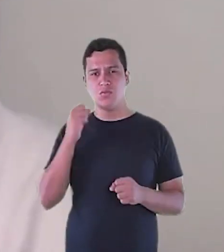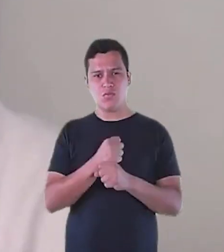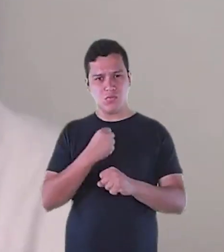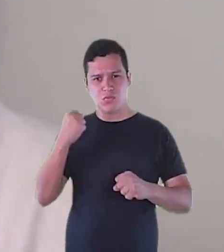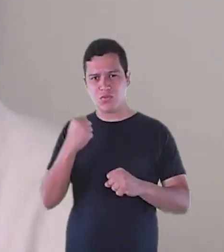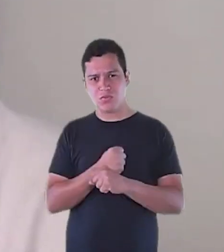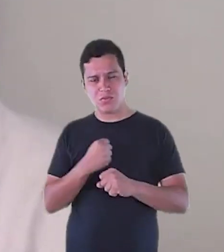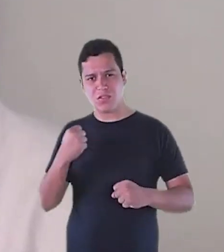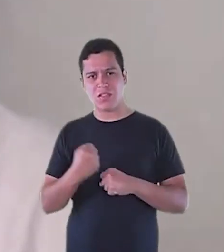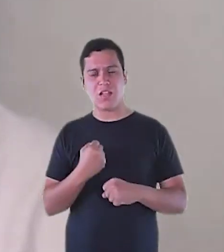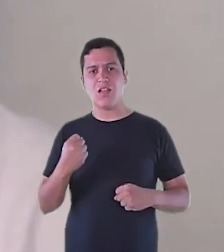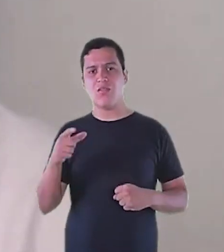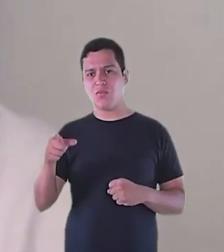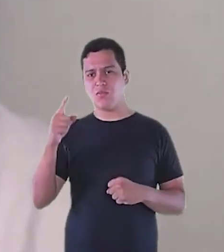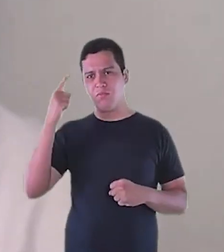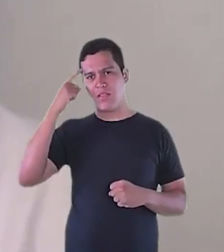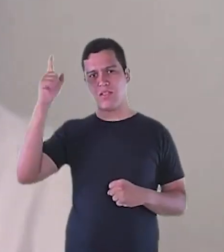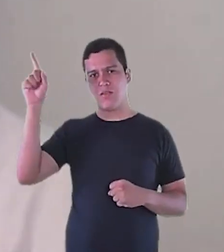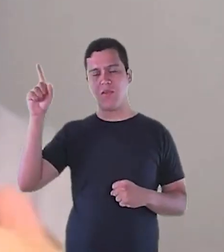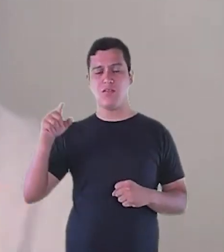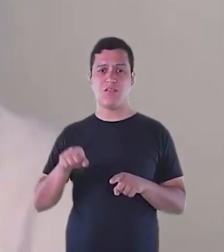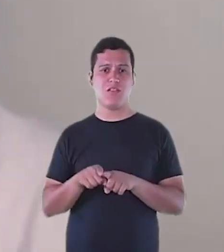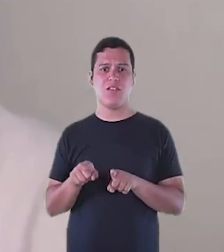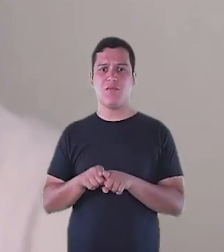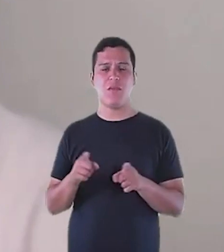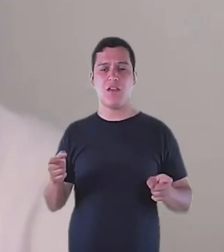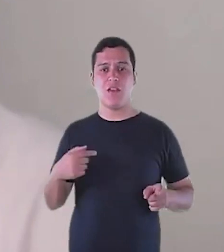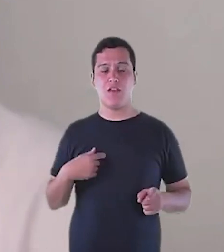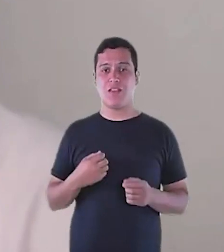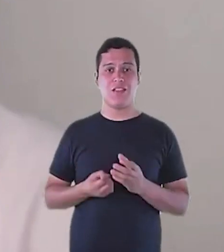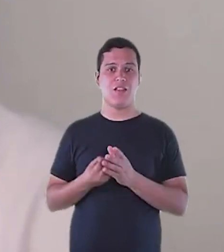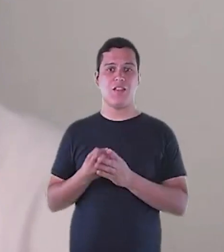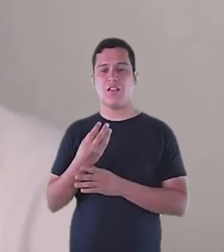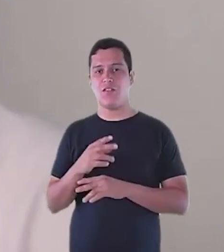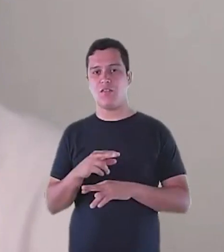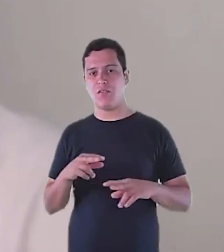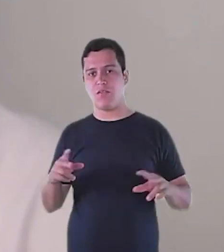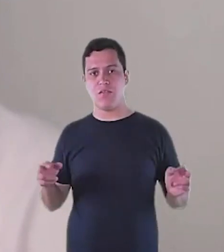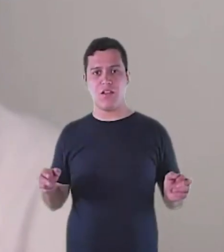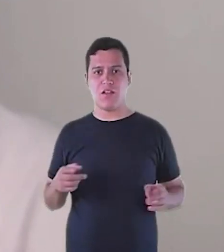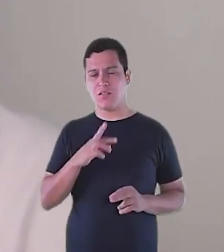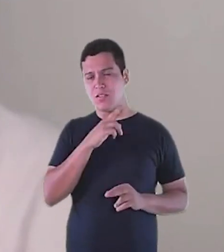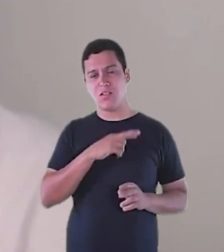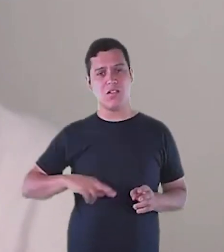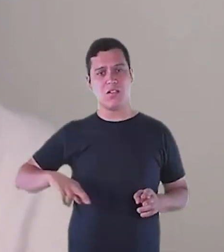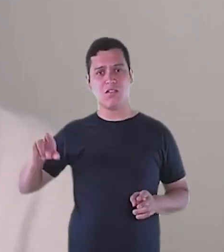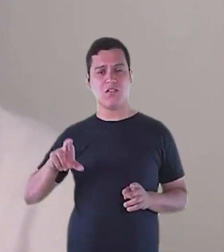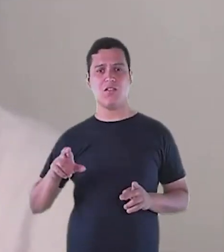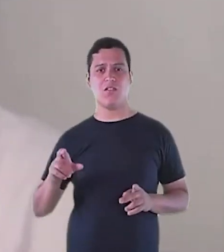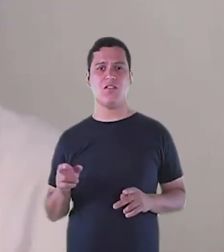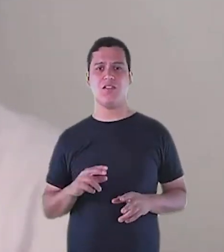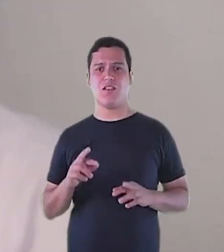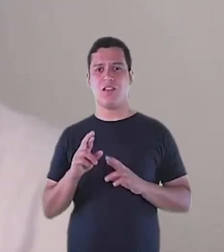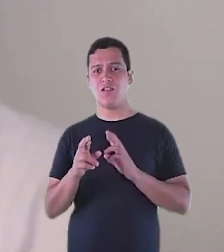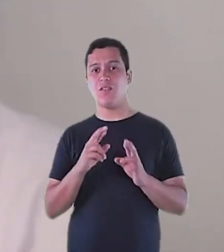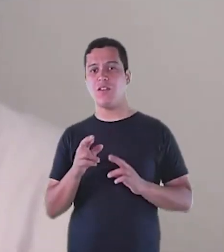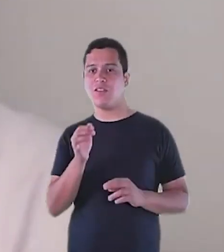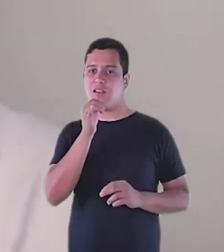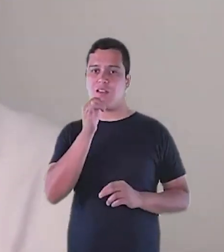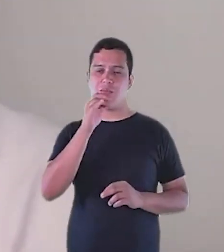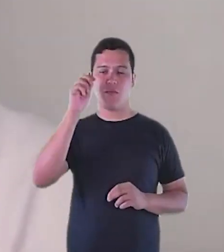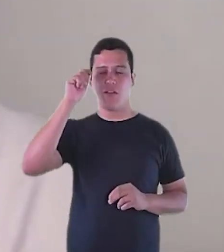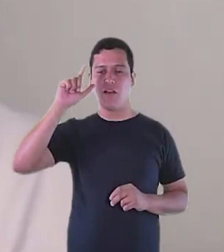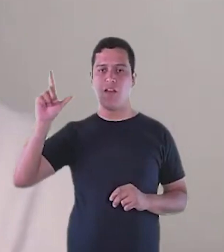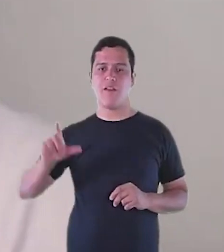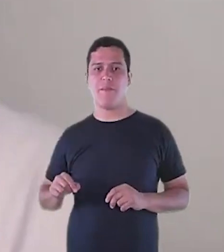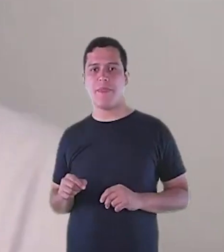constituíram e lideraram irmandades religiosas, fundaram terreiros de religião de matriz africana. Então, o papel